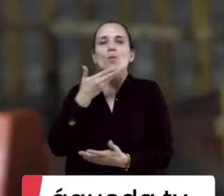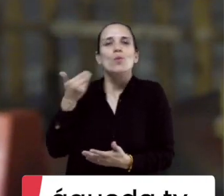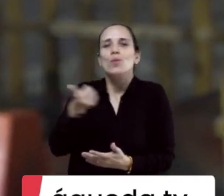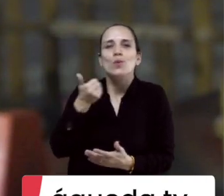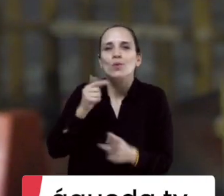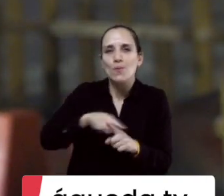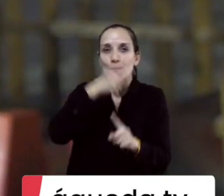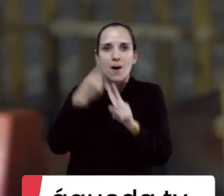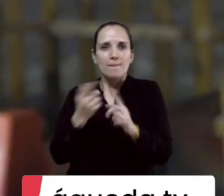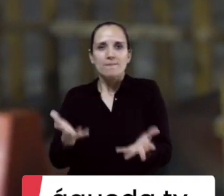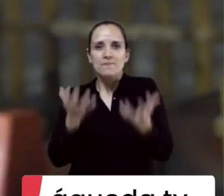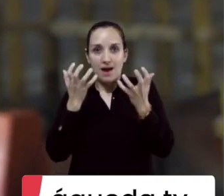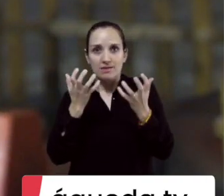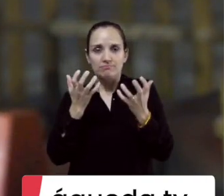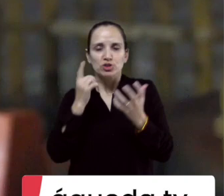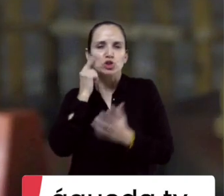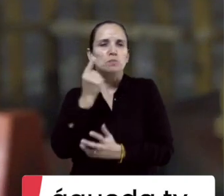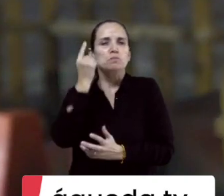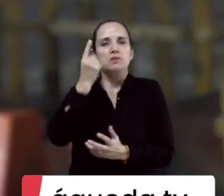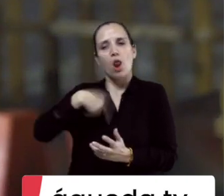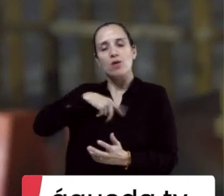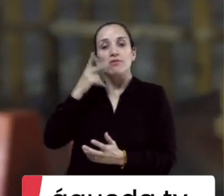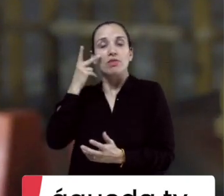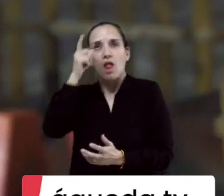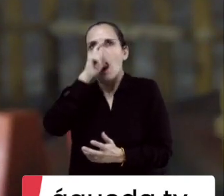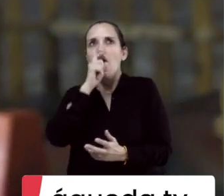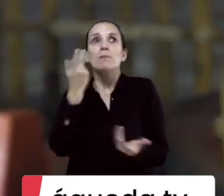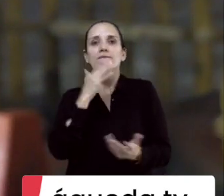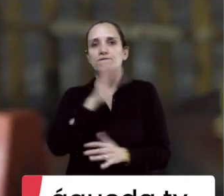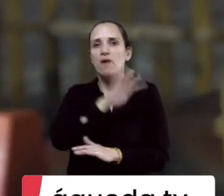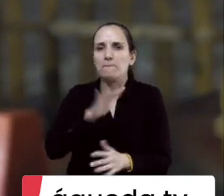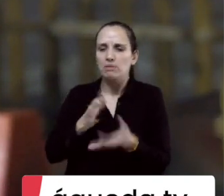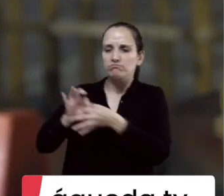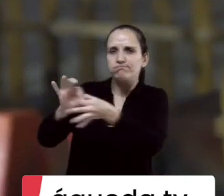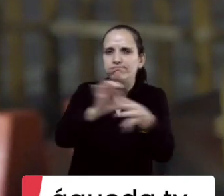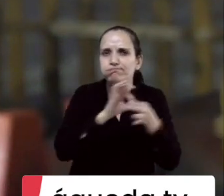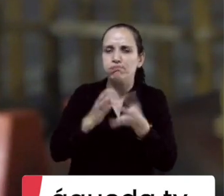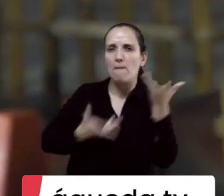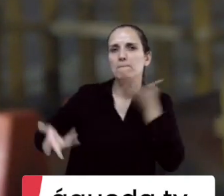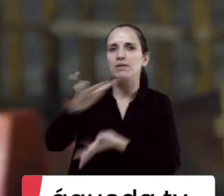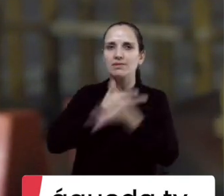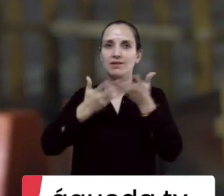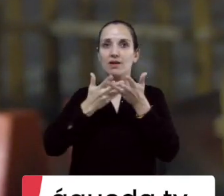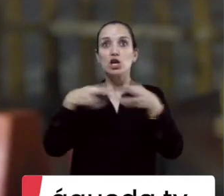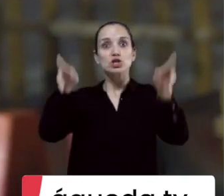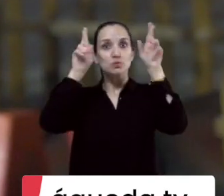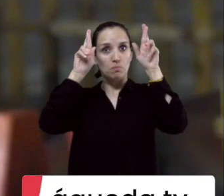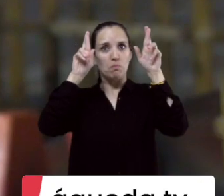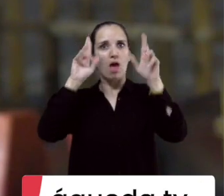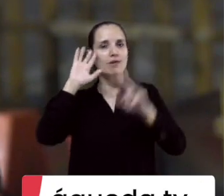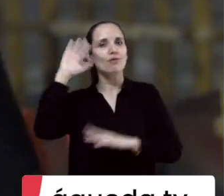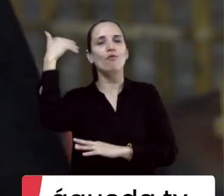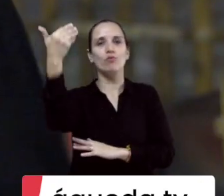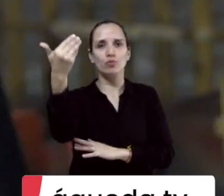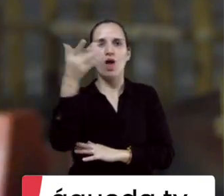bonitas do ano, que é tão especial nas nossas vidas, que nos lembra a família, o espírito de união e de partilha e nos evoca a esperança no futuro.